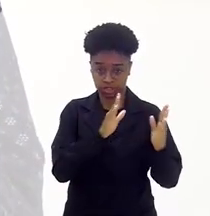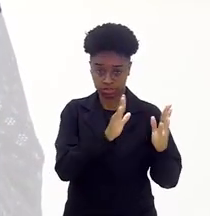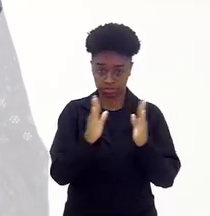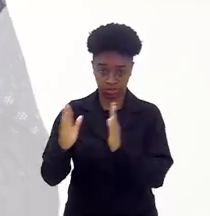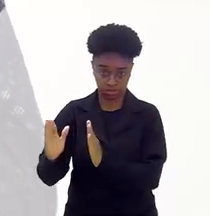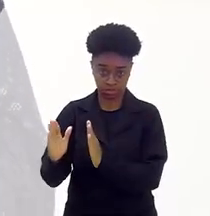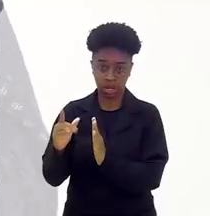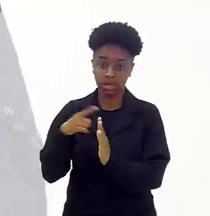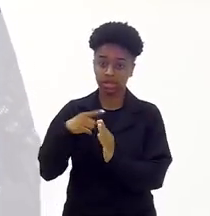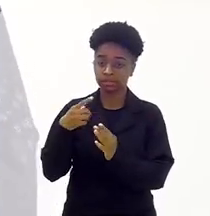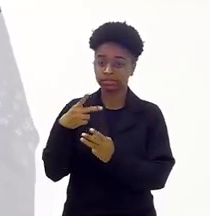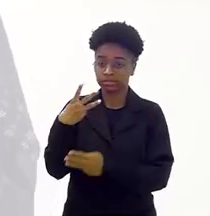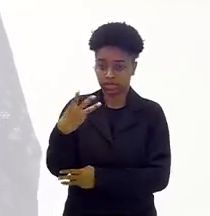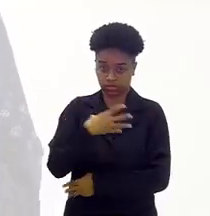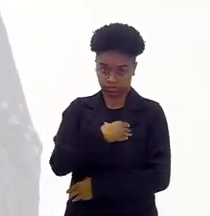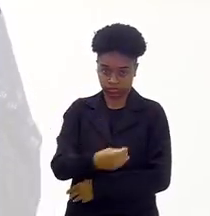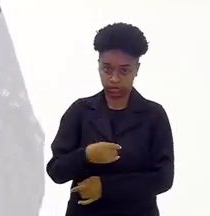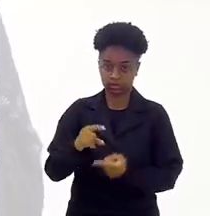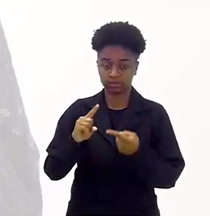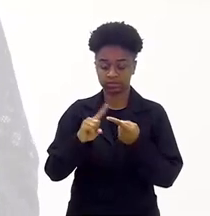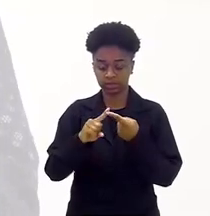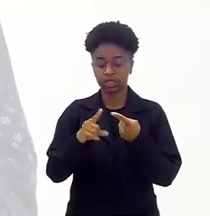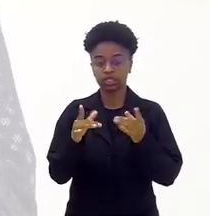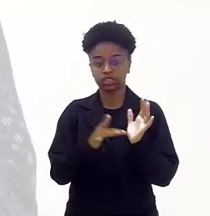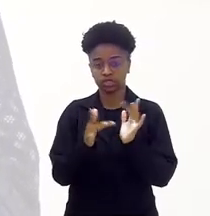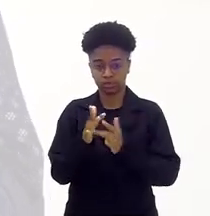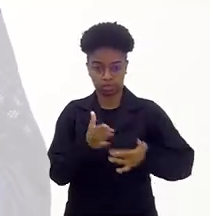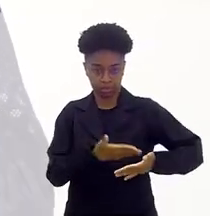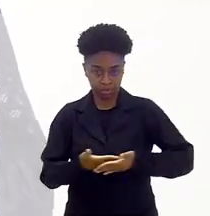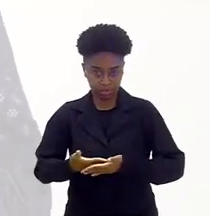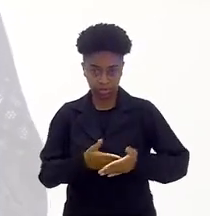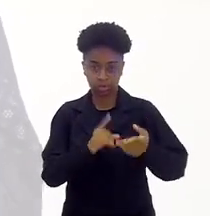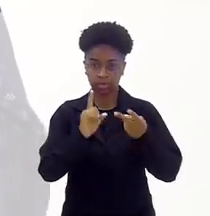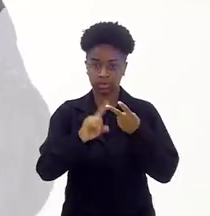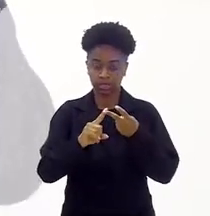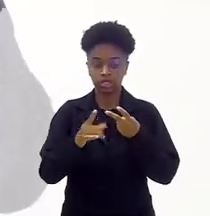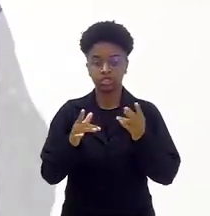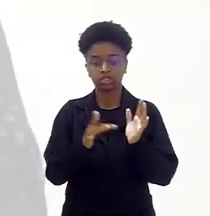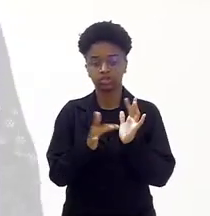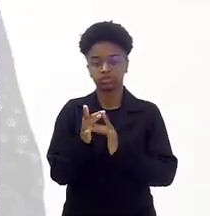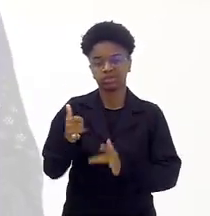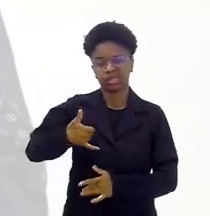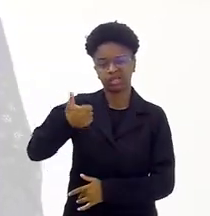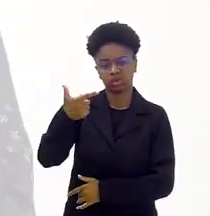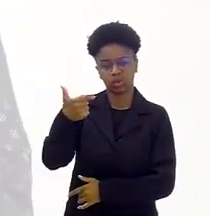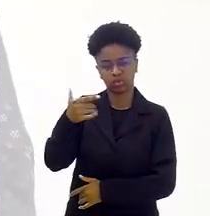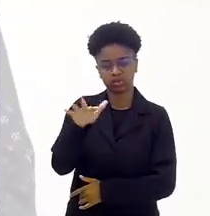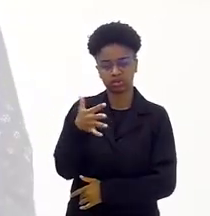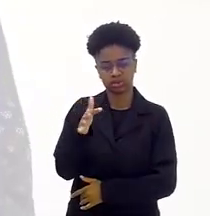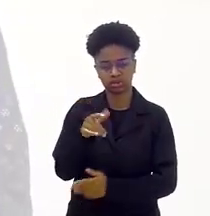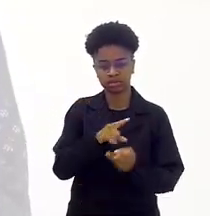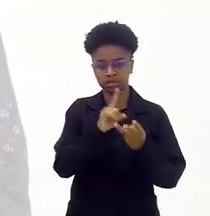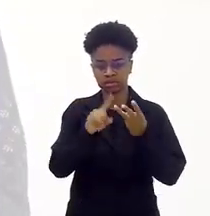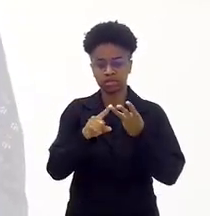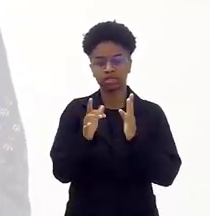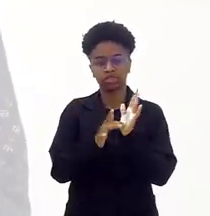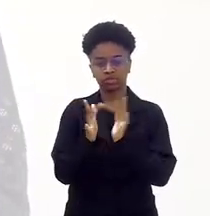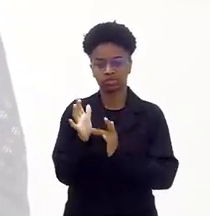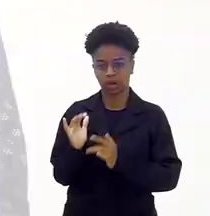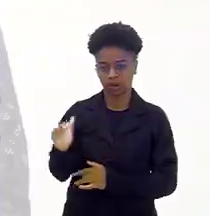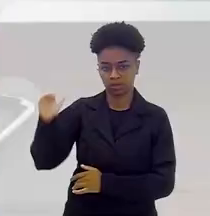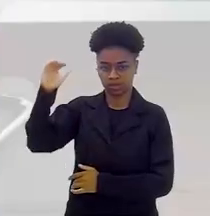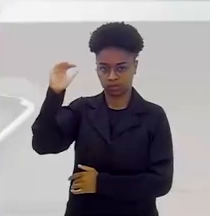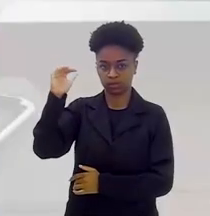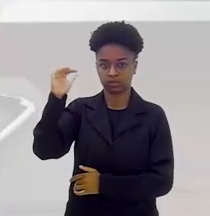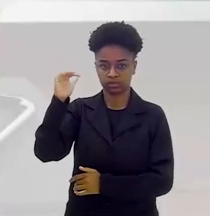do sofrimento dela, que são os três filhos. Né? Nós temos Jesus bebezinho, nós temos o Jesus de 12 anos, parece, e temos o